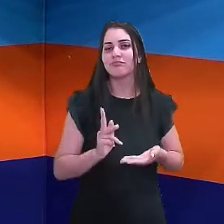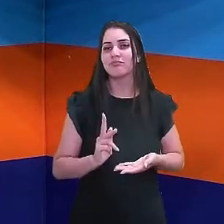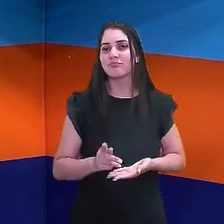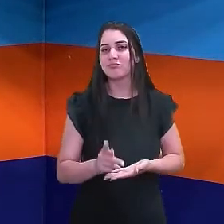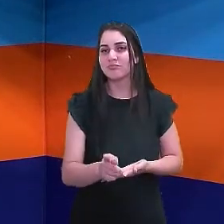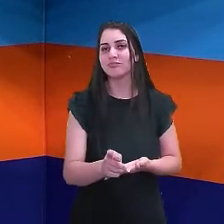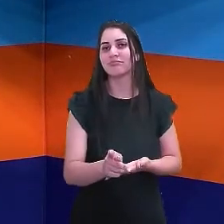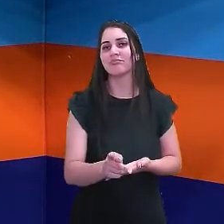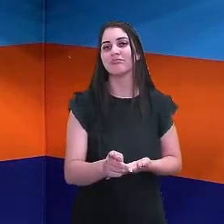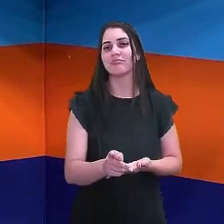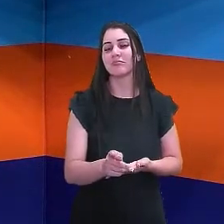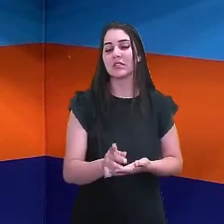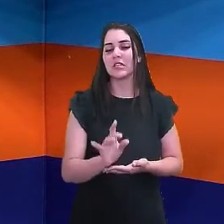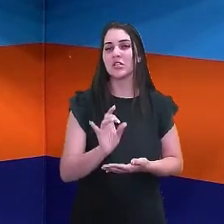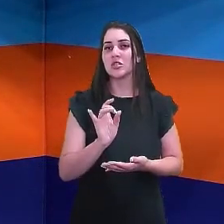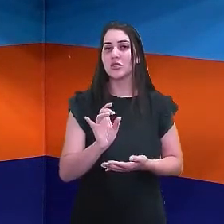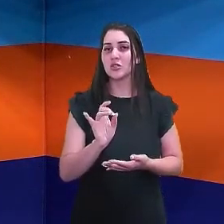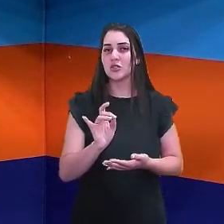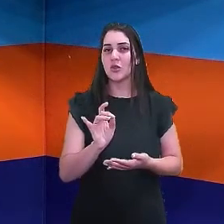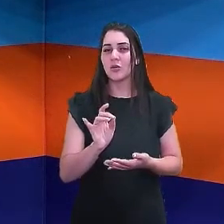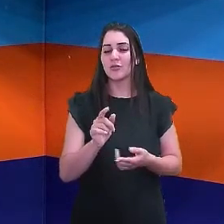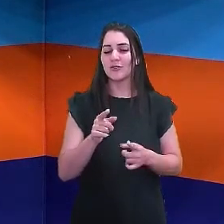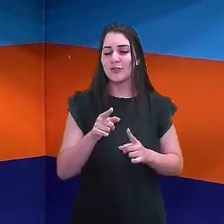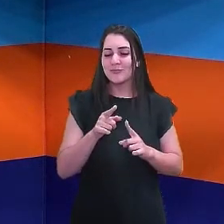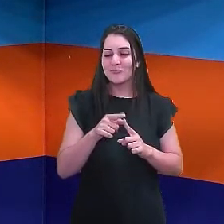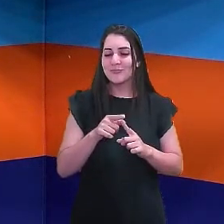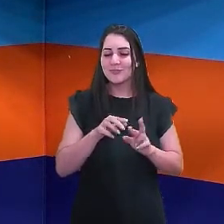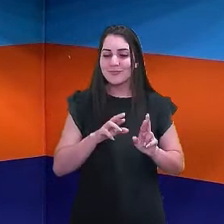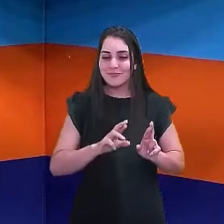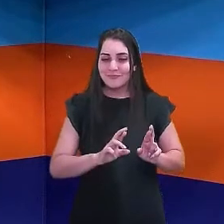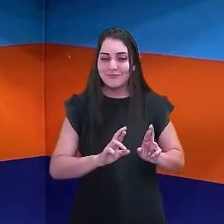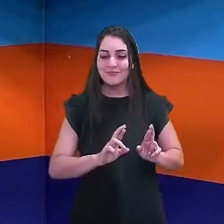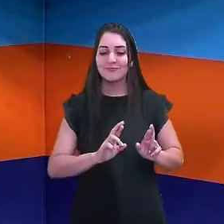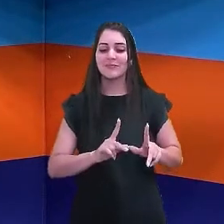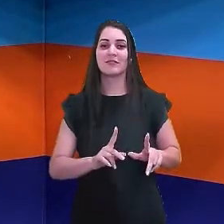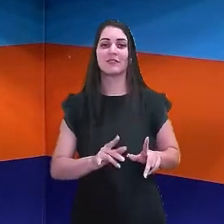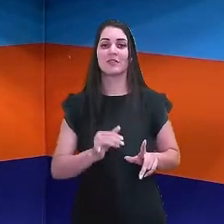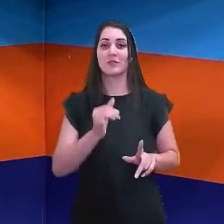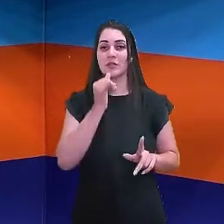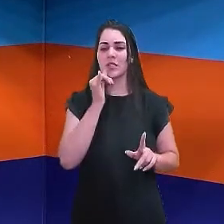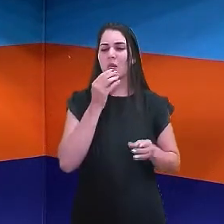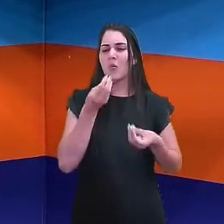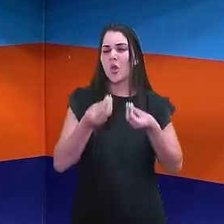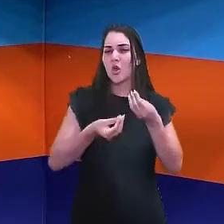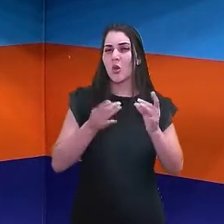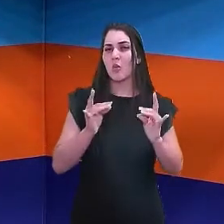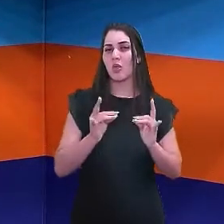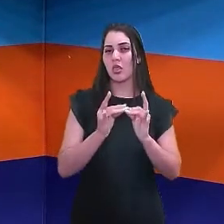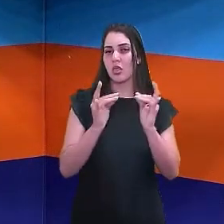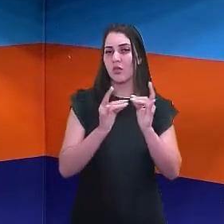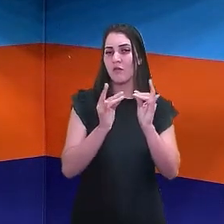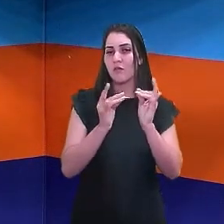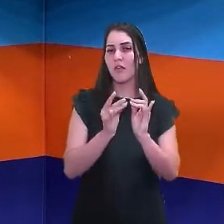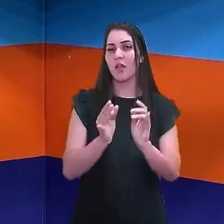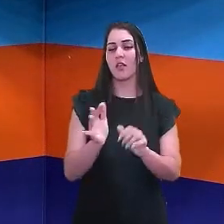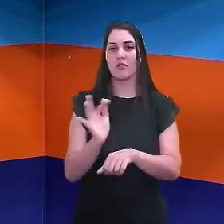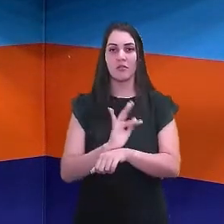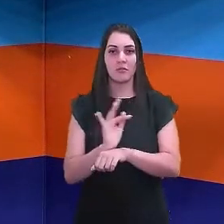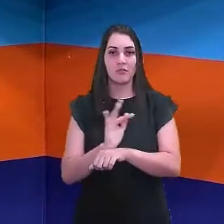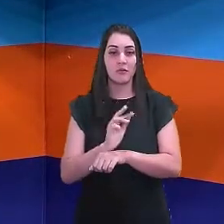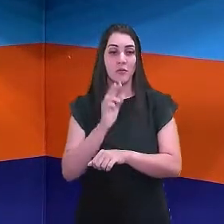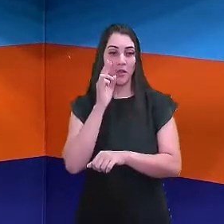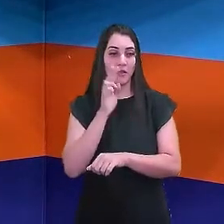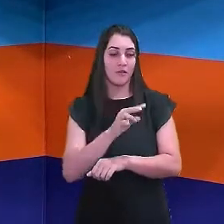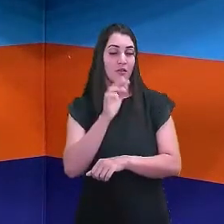que com uma roupagem diferente. Não é como numa novela, num filme, que a gente vê a